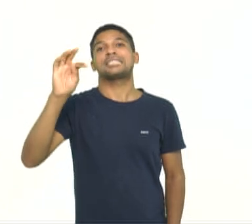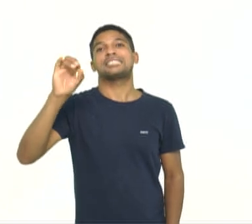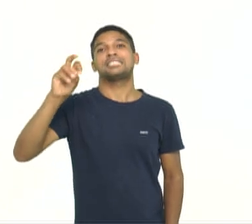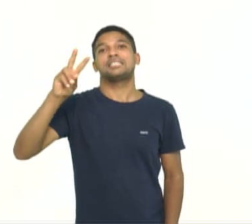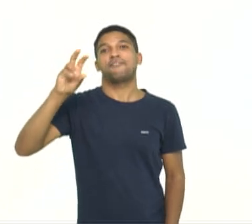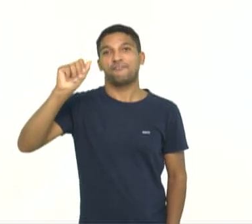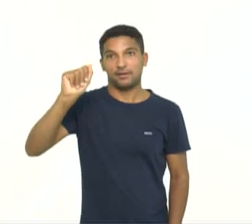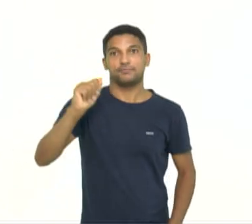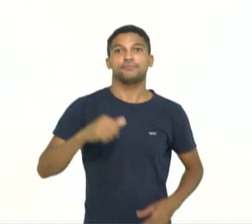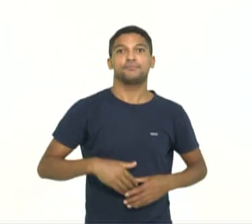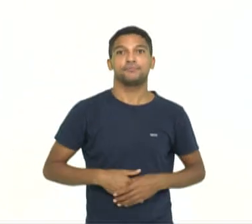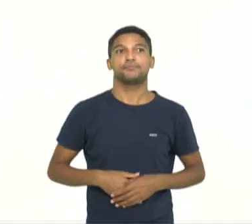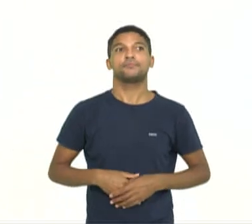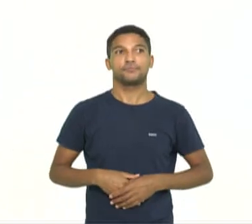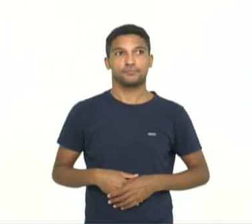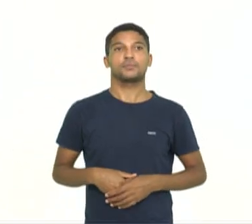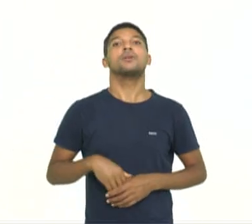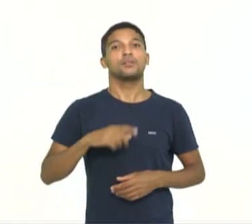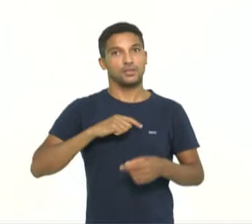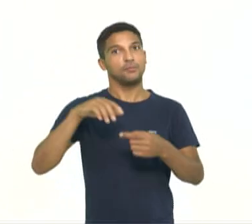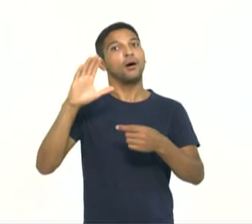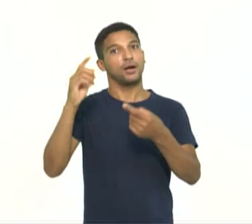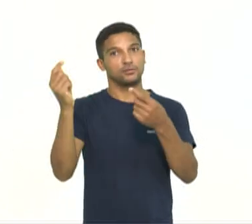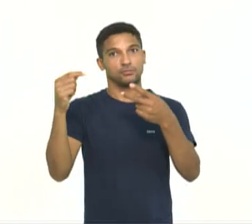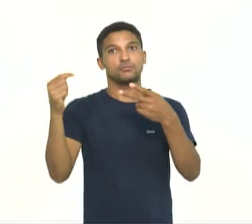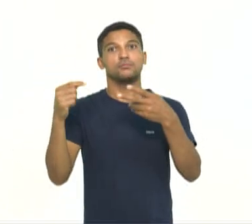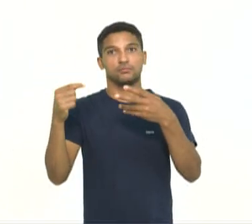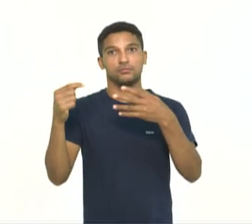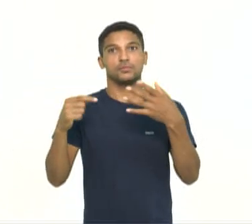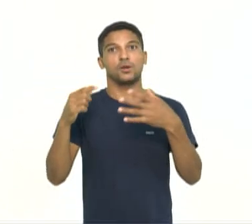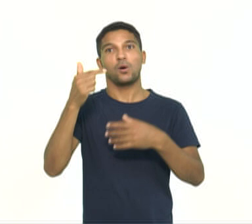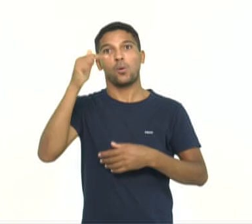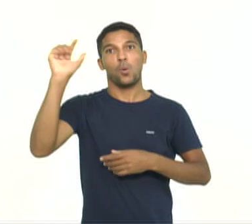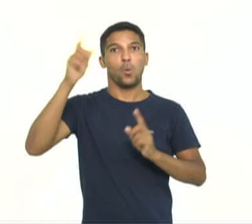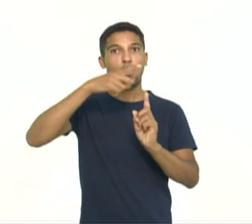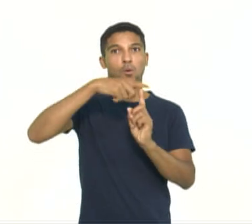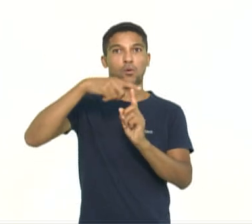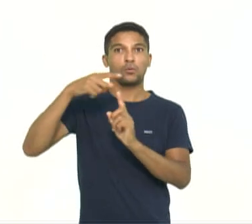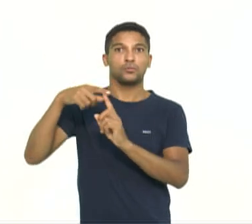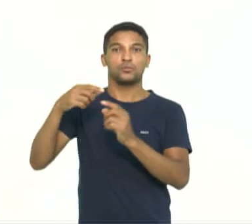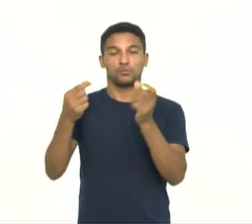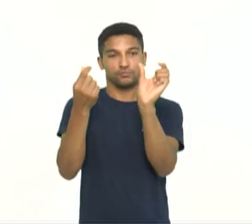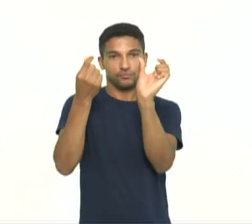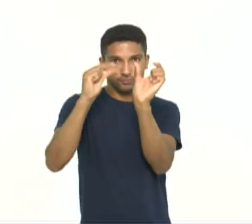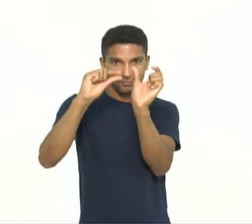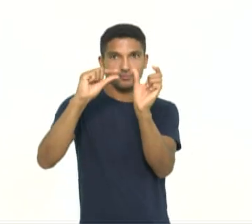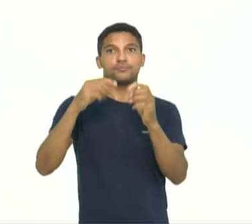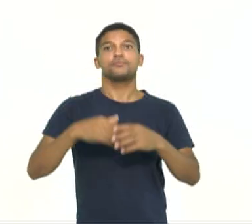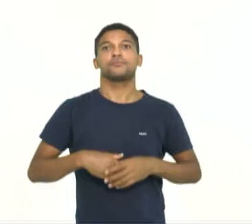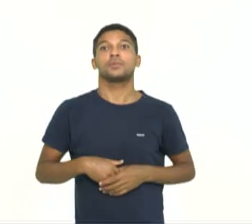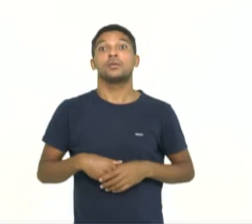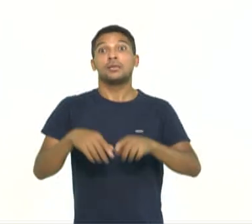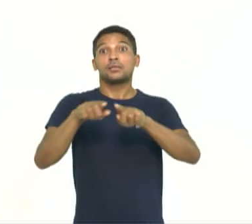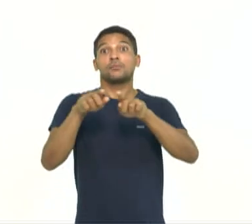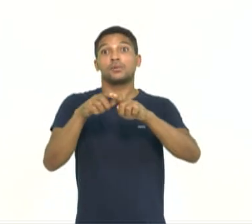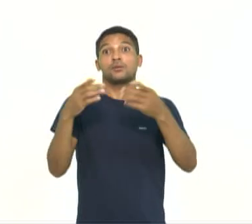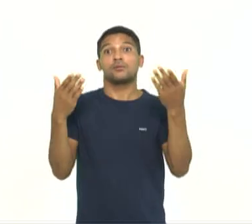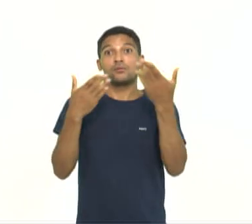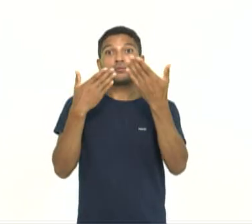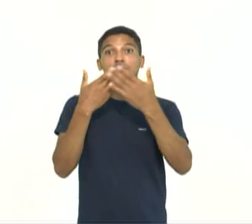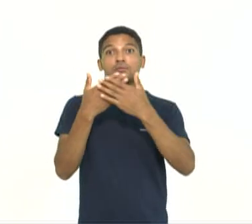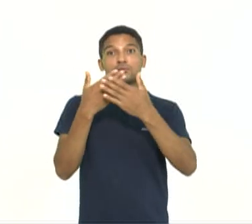mais, porque existem mais conjunções coordenativas. A gente também vai fazer a diferenciação de orações